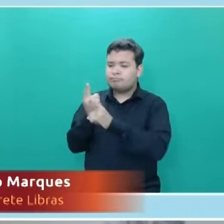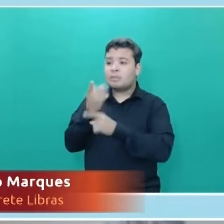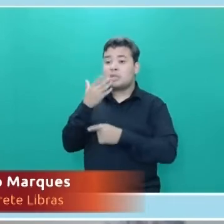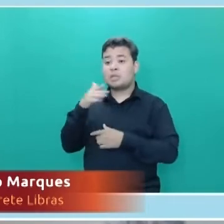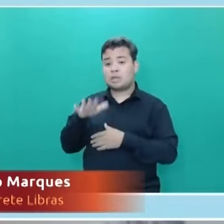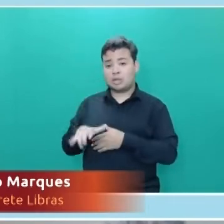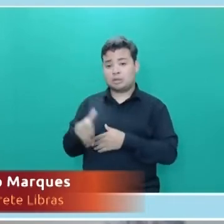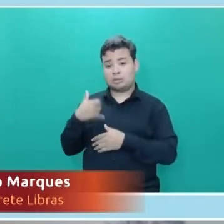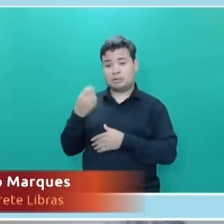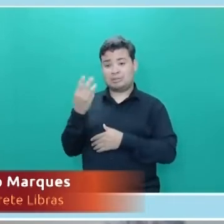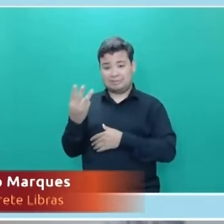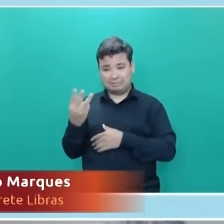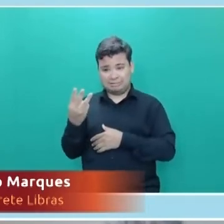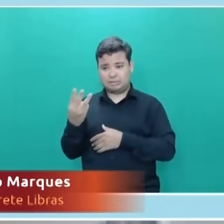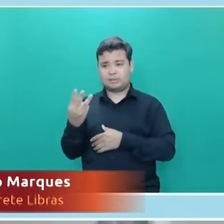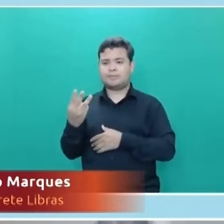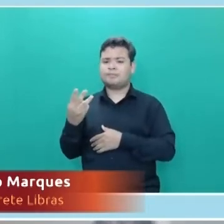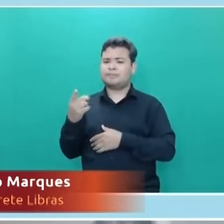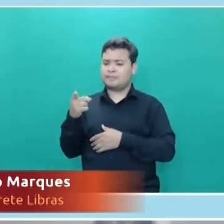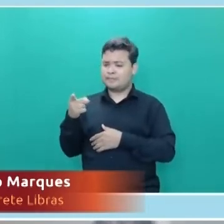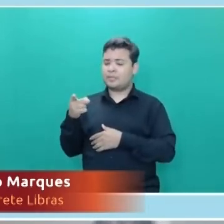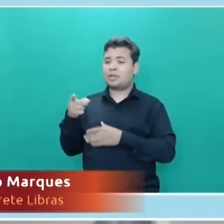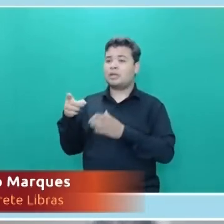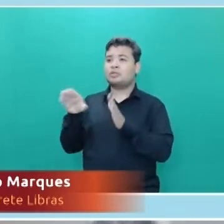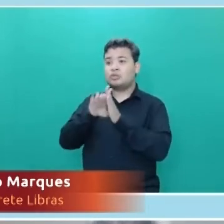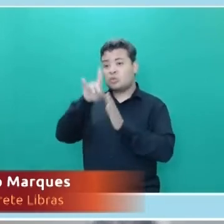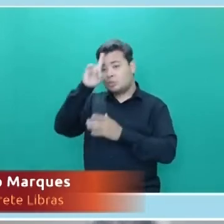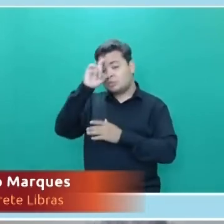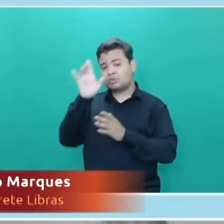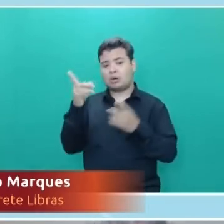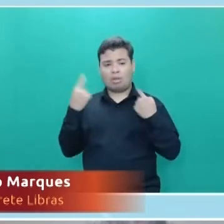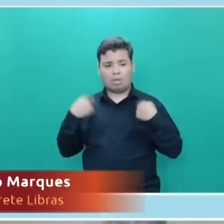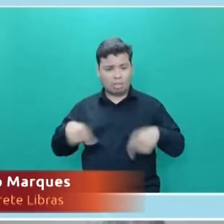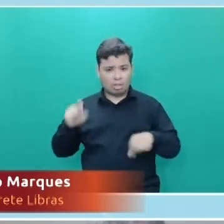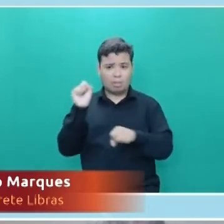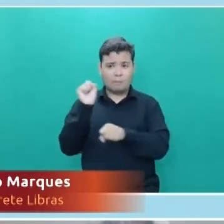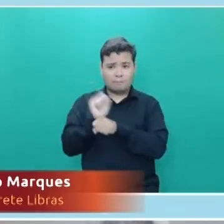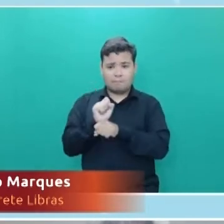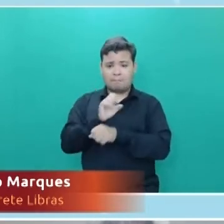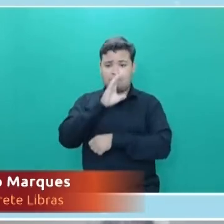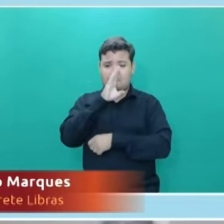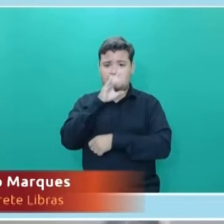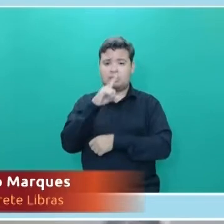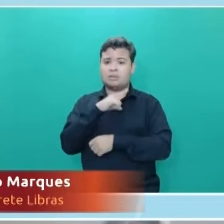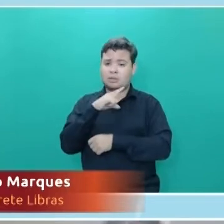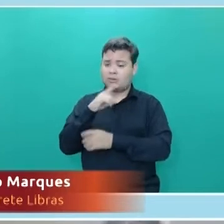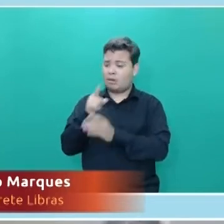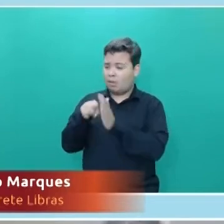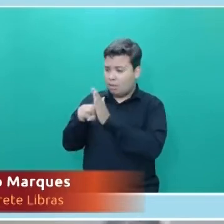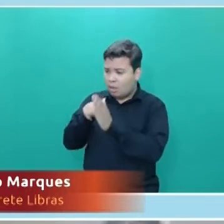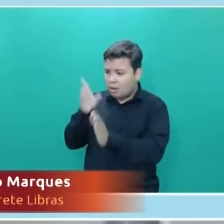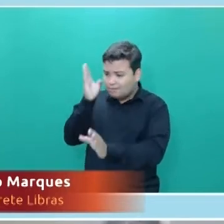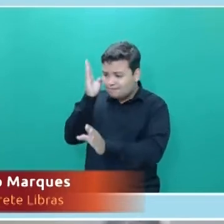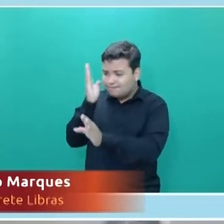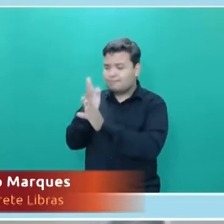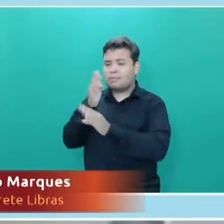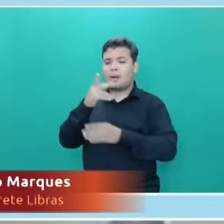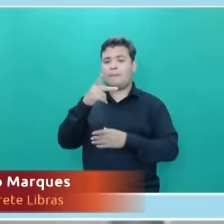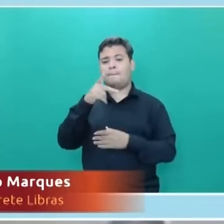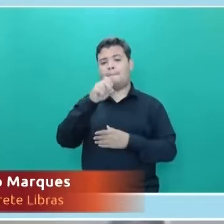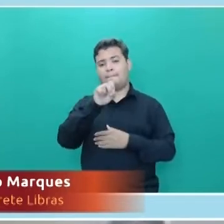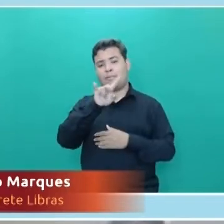com sintomas motores, né, com paralisia, e que teve um resultado positivo para o poliovírus. O que